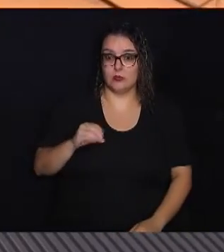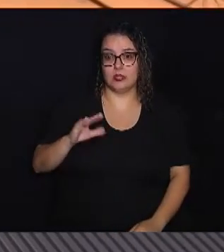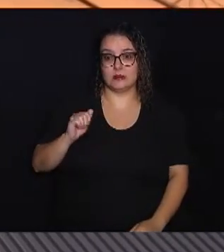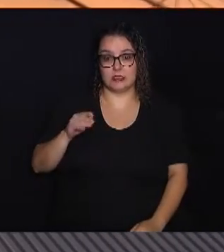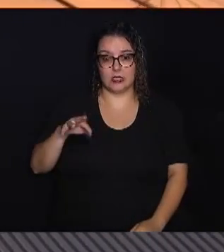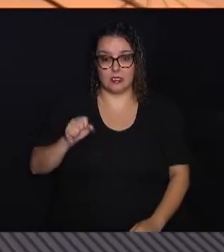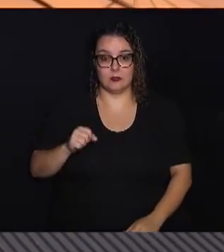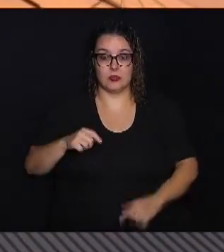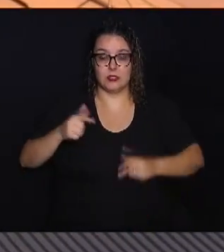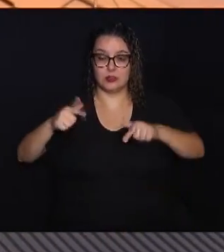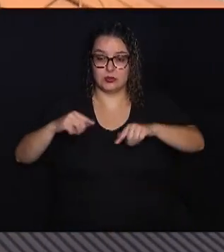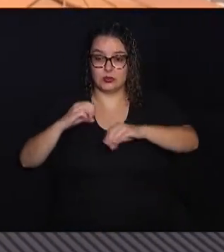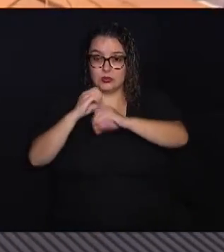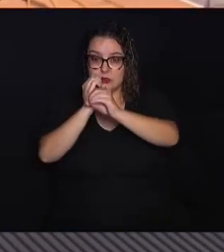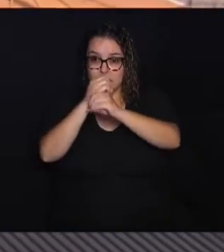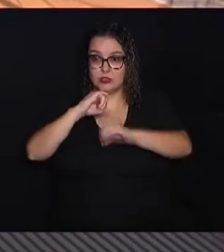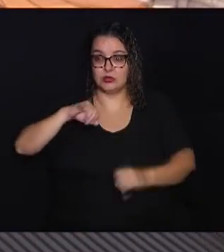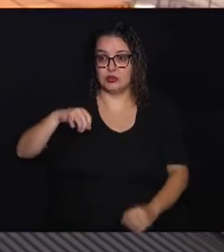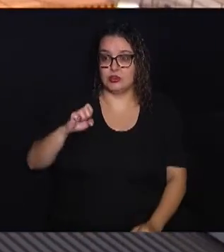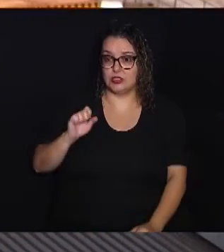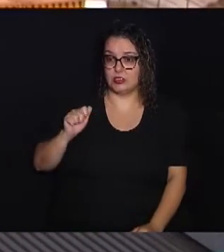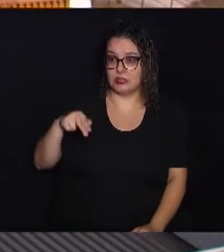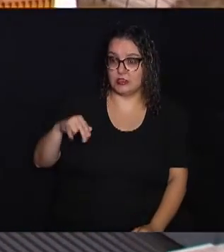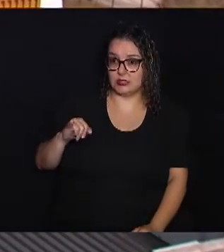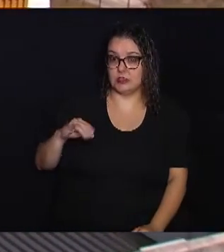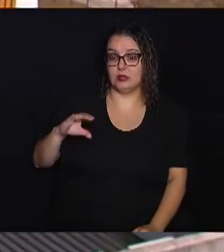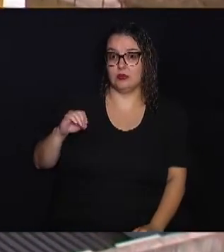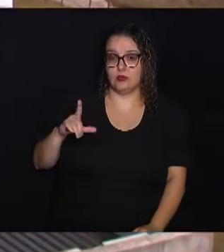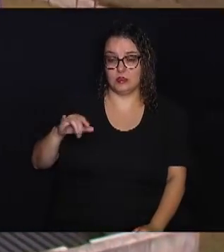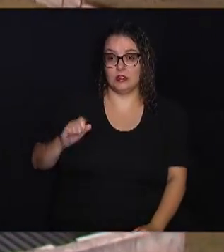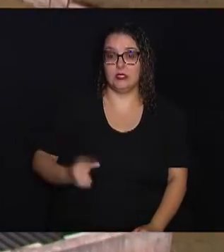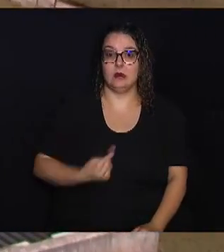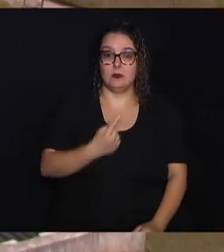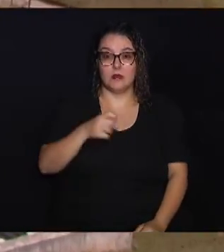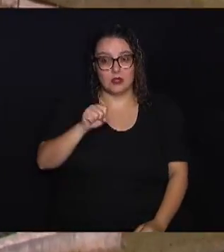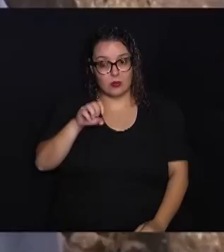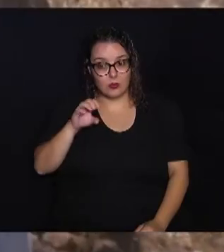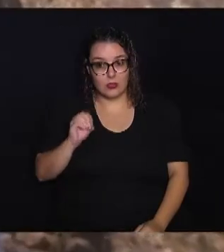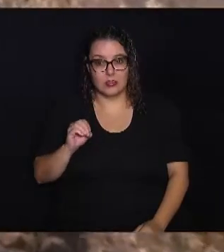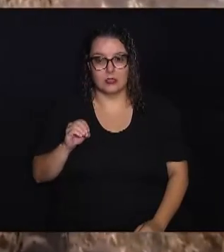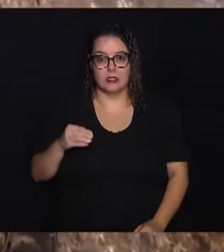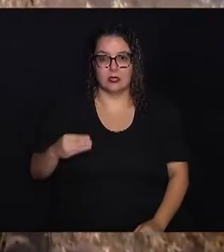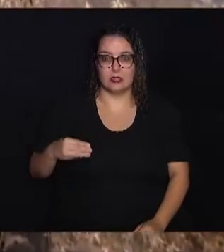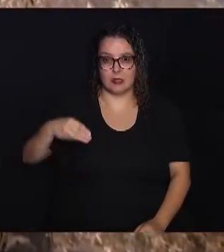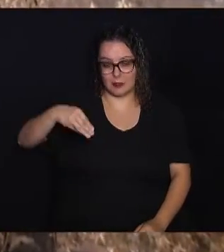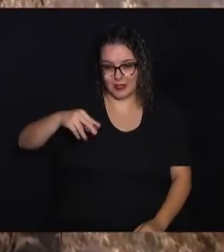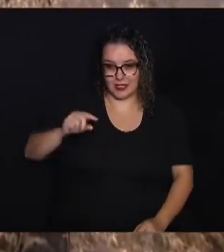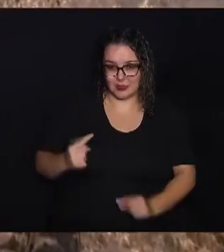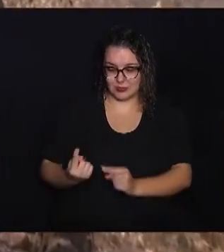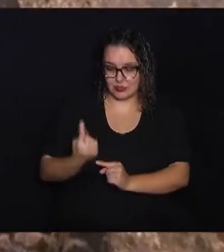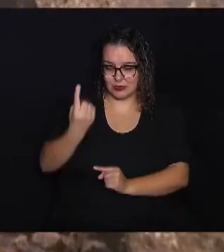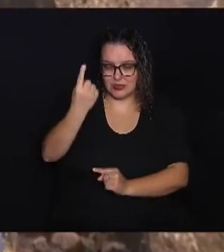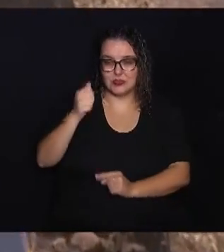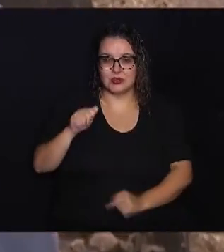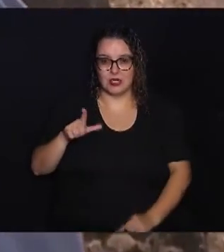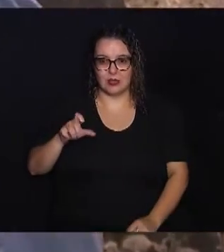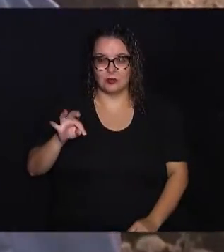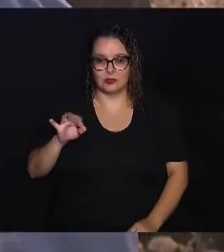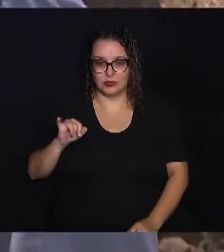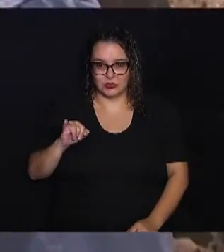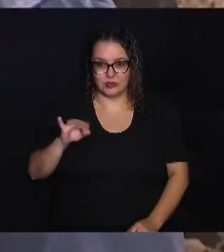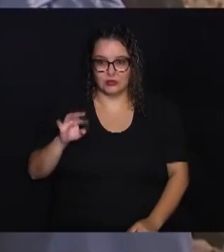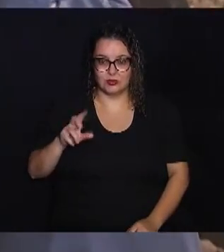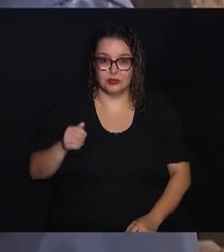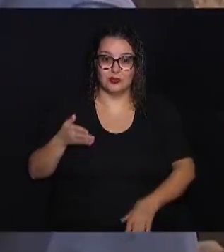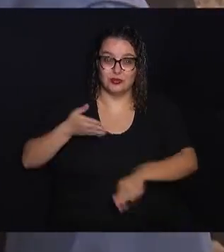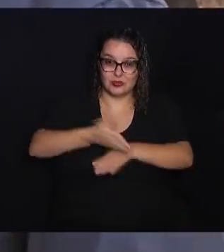Observatório Municipal Jean Nicolini, chega a alcançar 1.080 metros de altitude. O combate dentro da mata, ele é